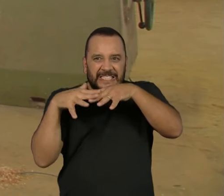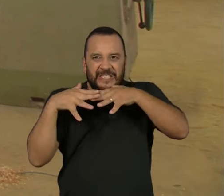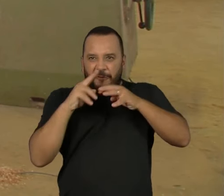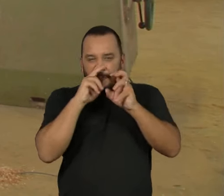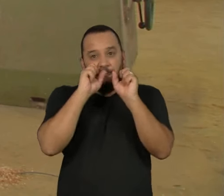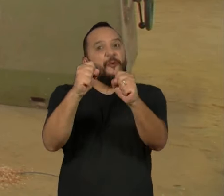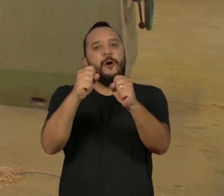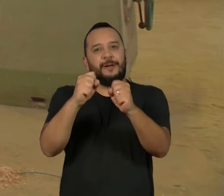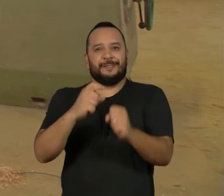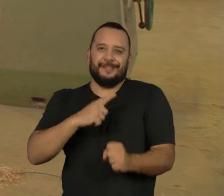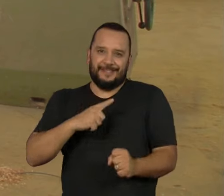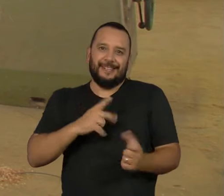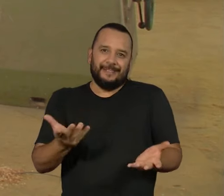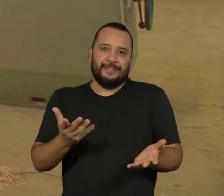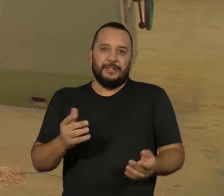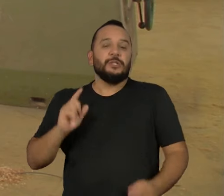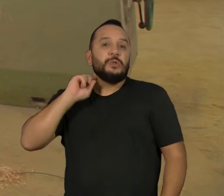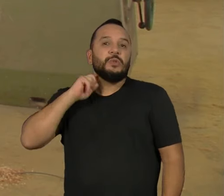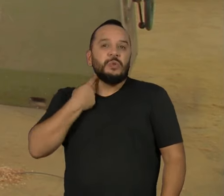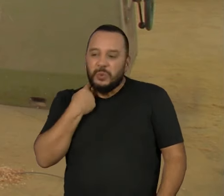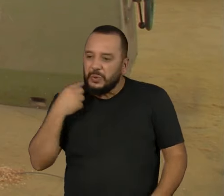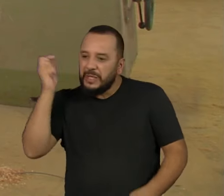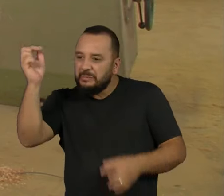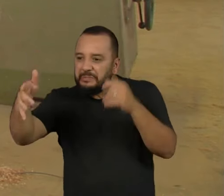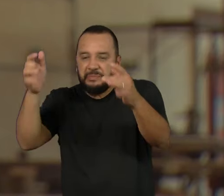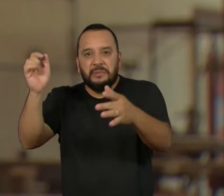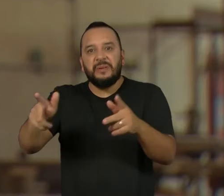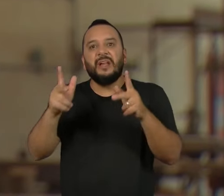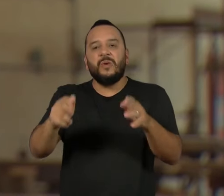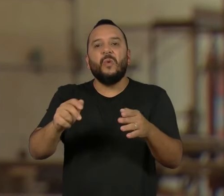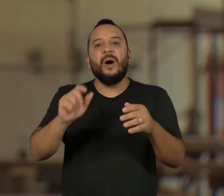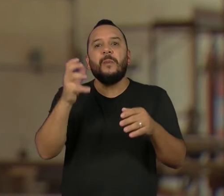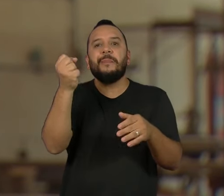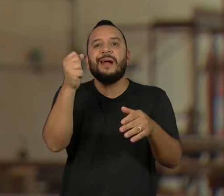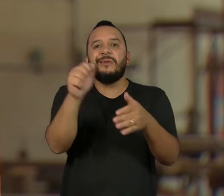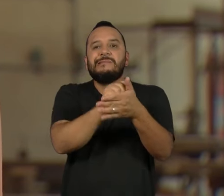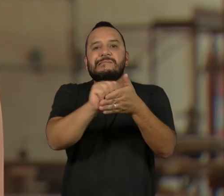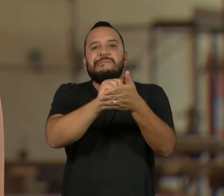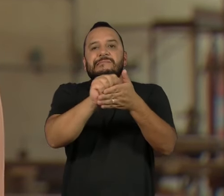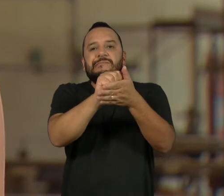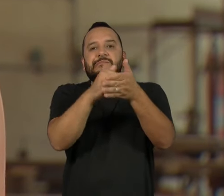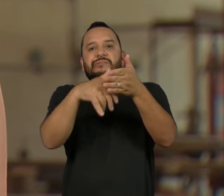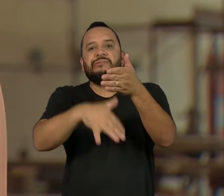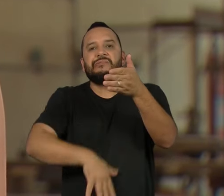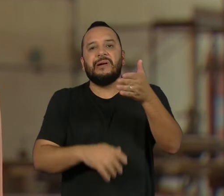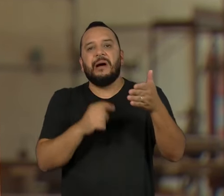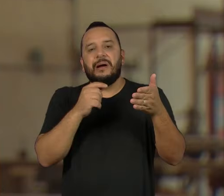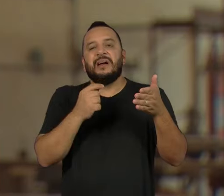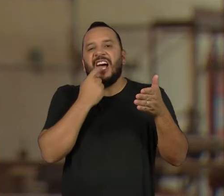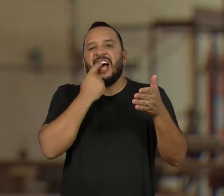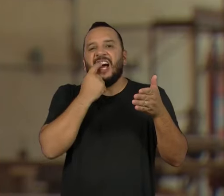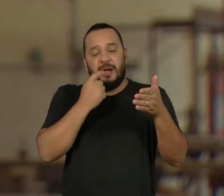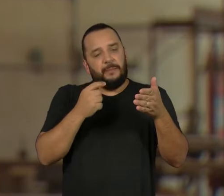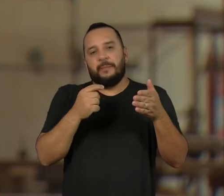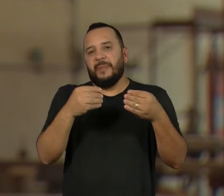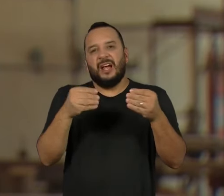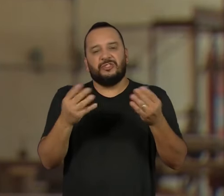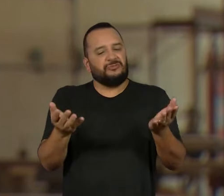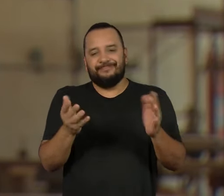de não poluir o meio ambiente como o isopor convencional, o desenvolvimento de produtos a partir do buritizeiro é